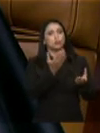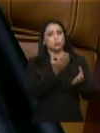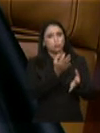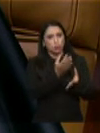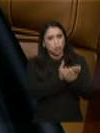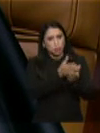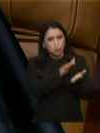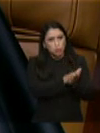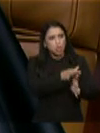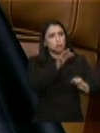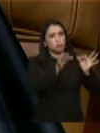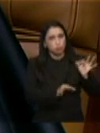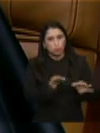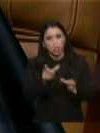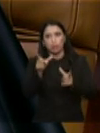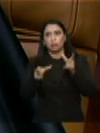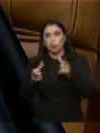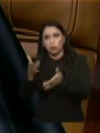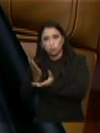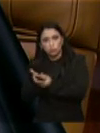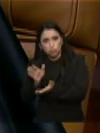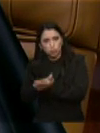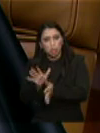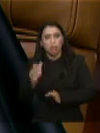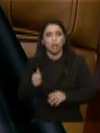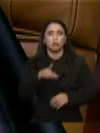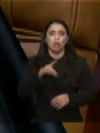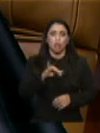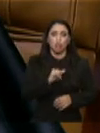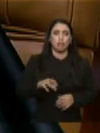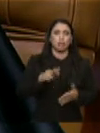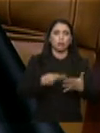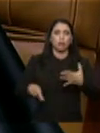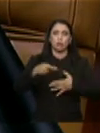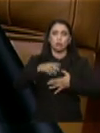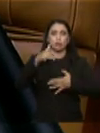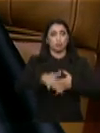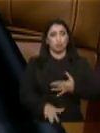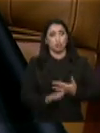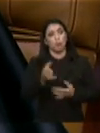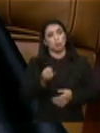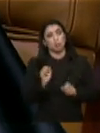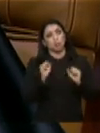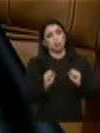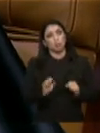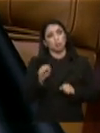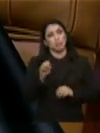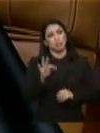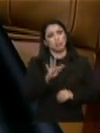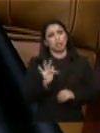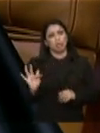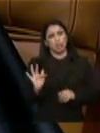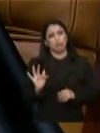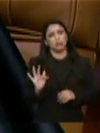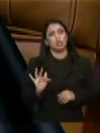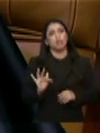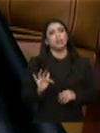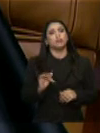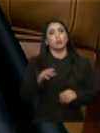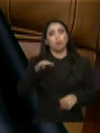de constitucionalidade de tributo em sede de ação direta ou de repercussão geral, podendo o tribunal, se for o caso, modular os seus